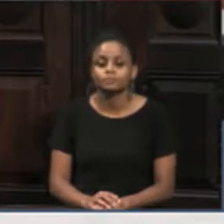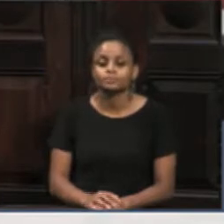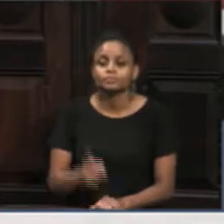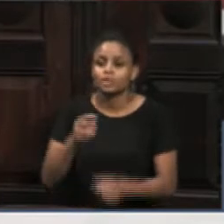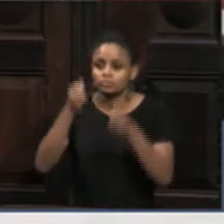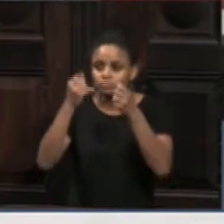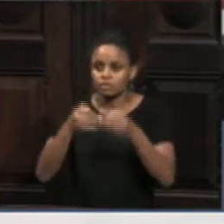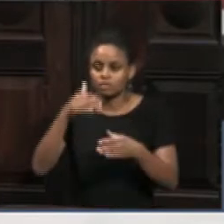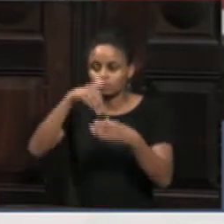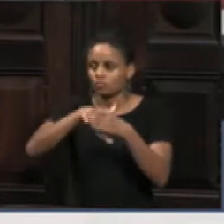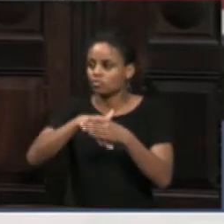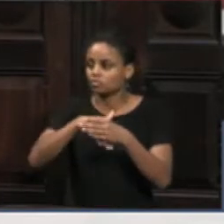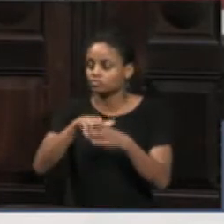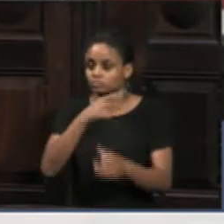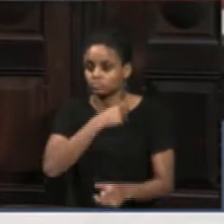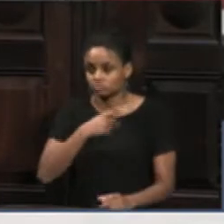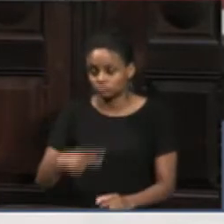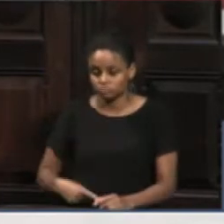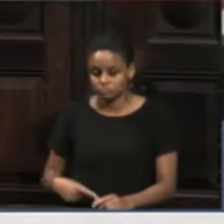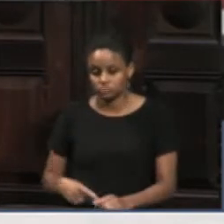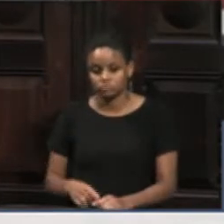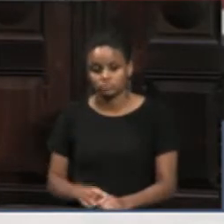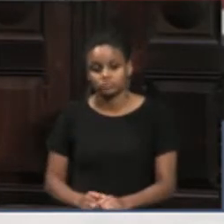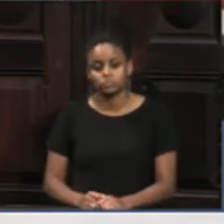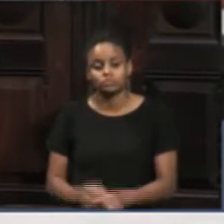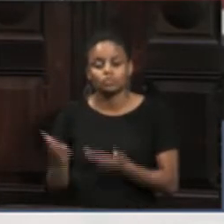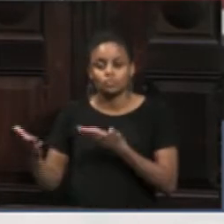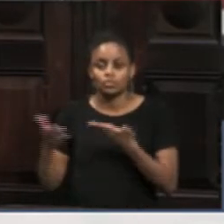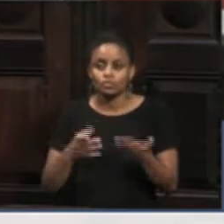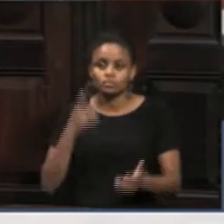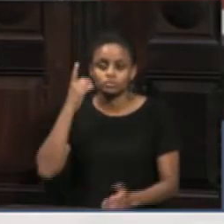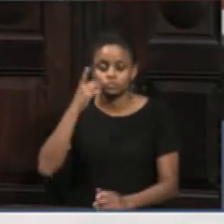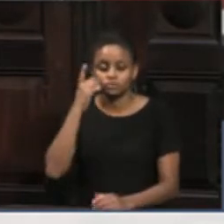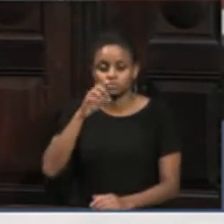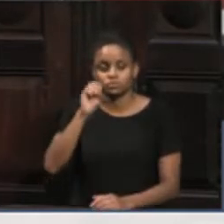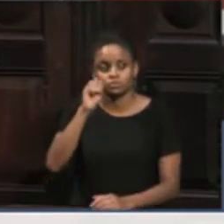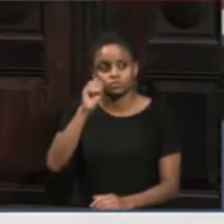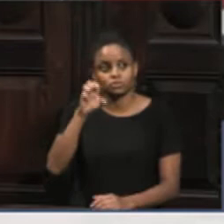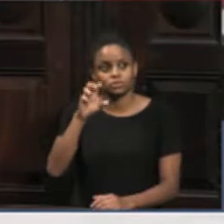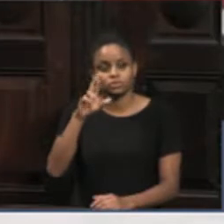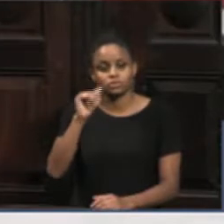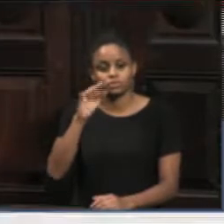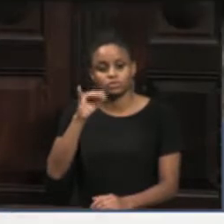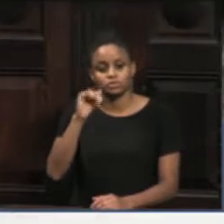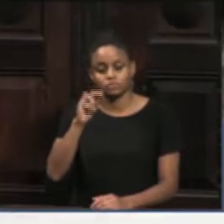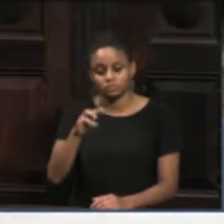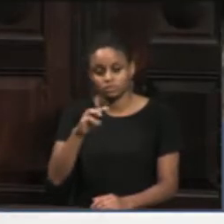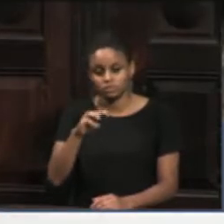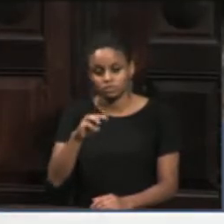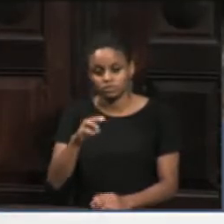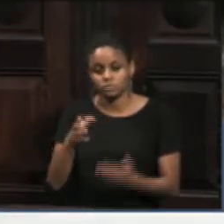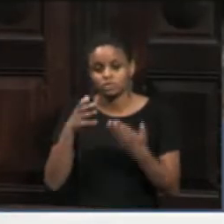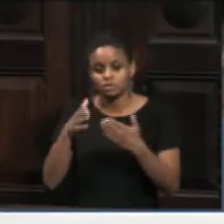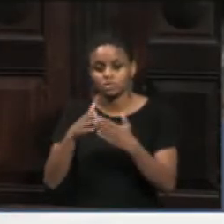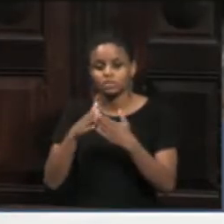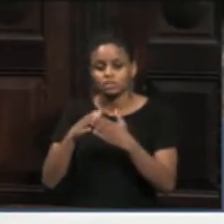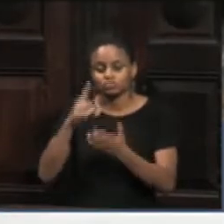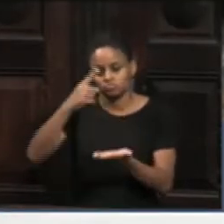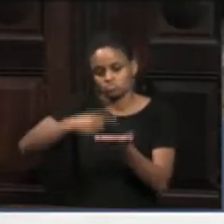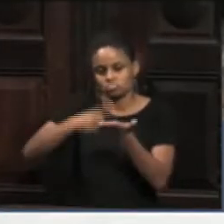Declaração de voto, senhor presidente. Para a declaração de votos, deputado Flávio Serafini. Senhor presidente, gostaria de confirmar com o secretário da